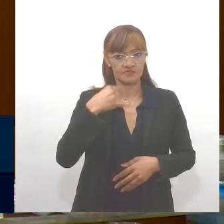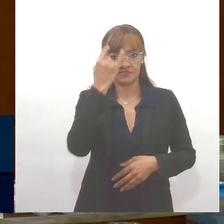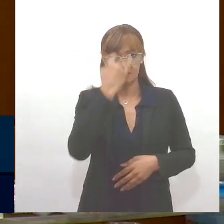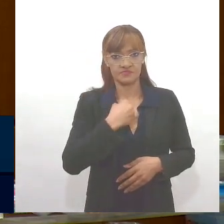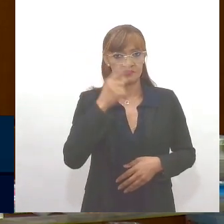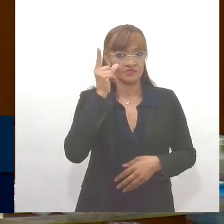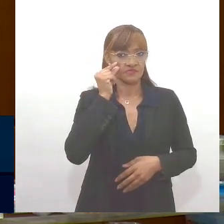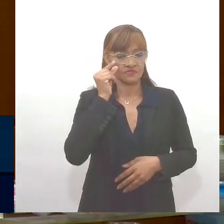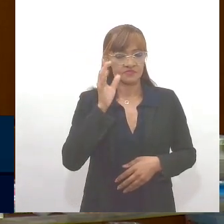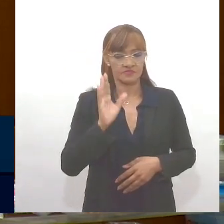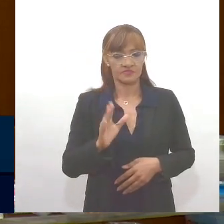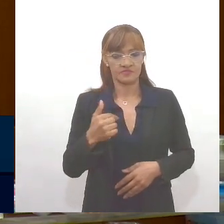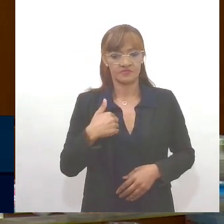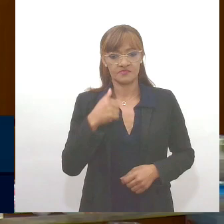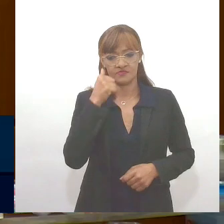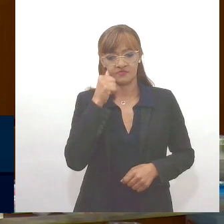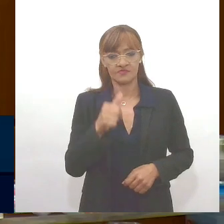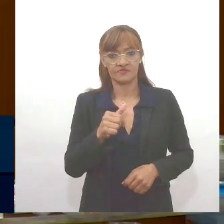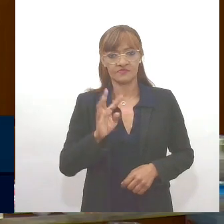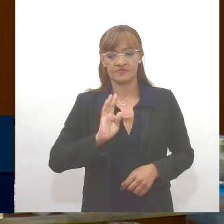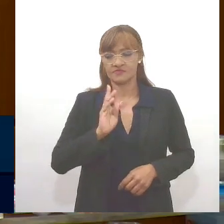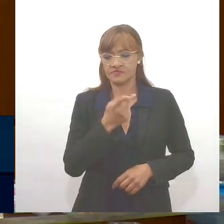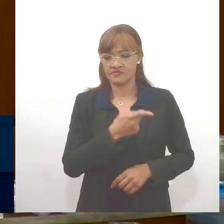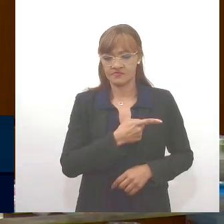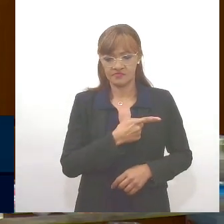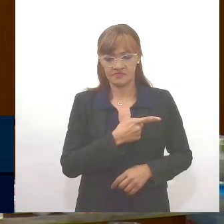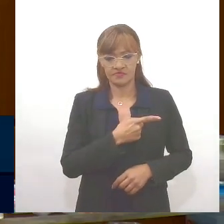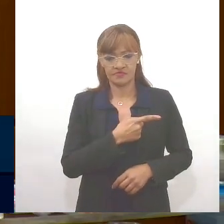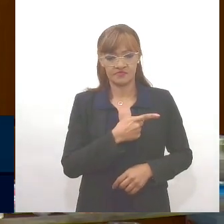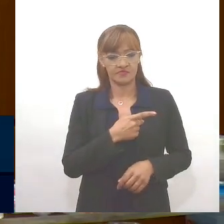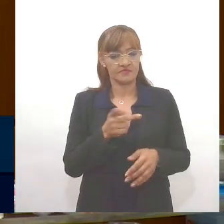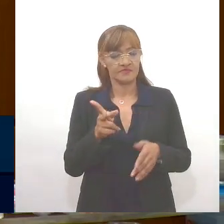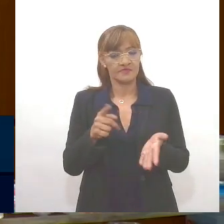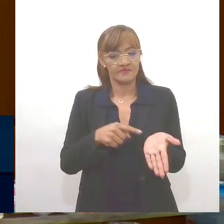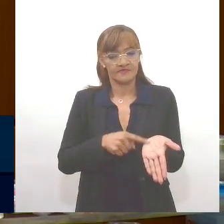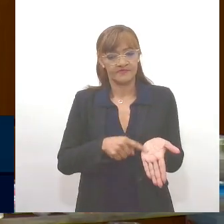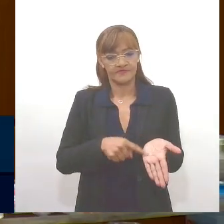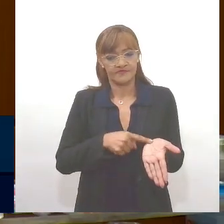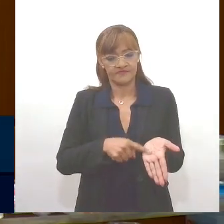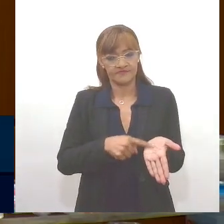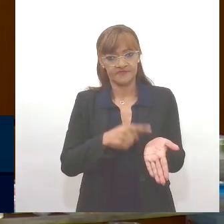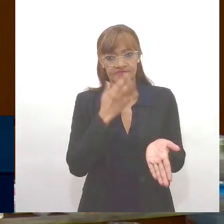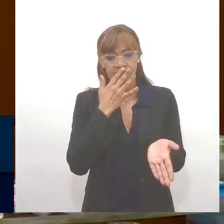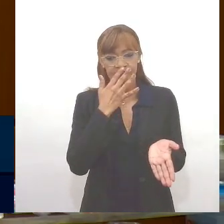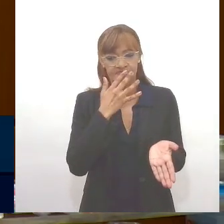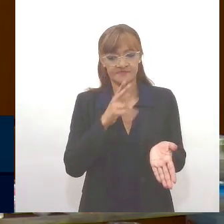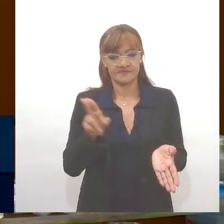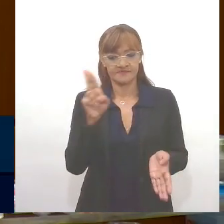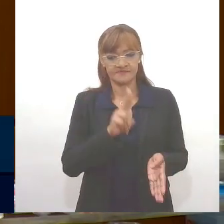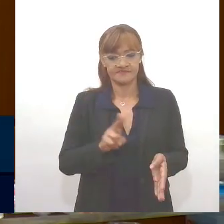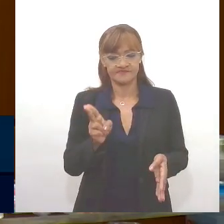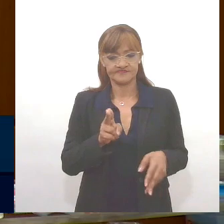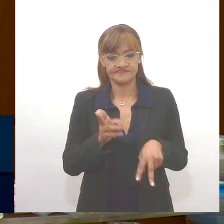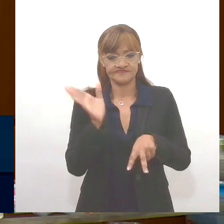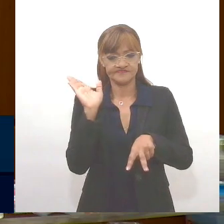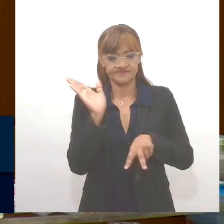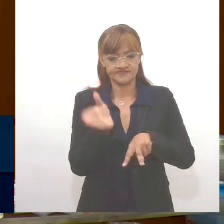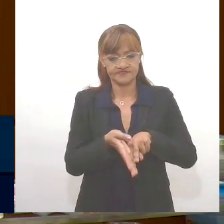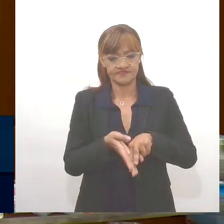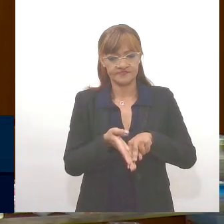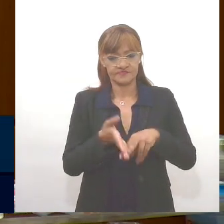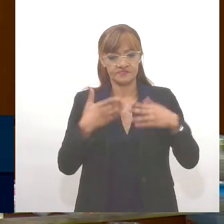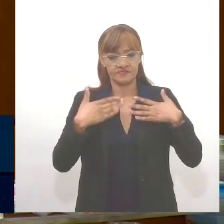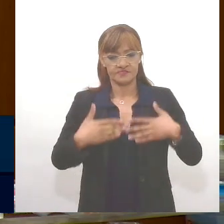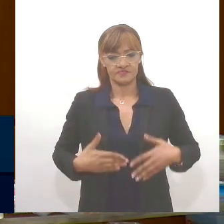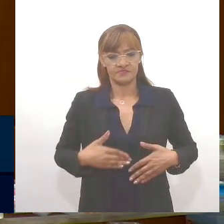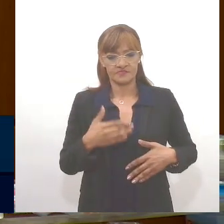mulher trans cor de pele branca Estou com um macacão eh lilás